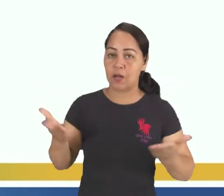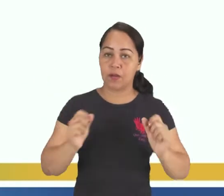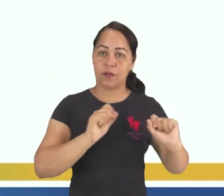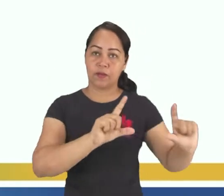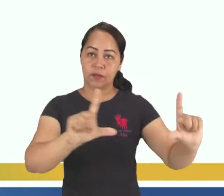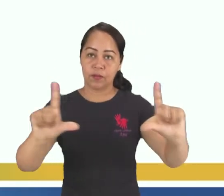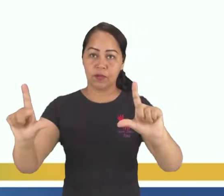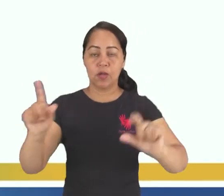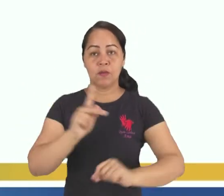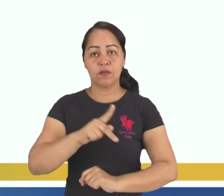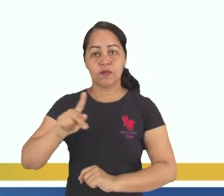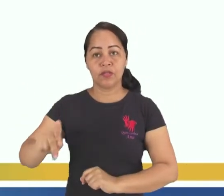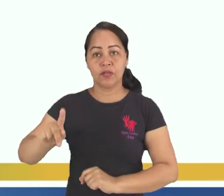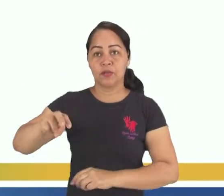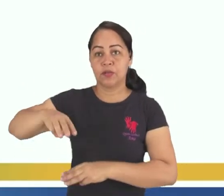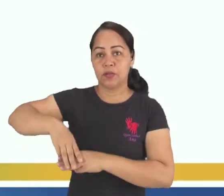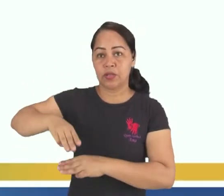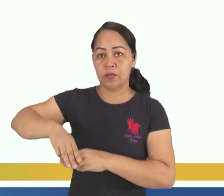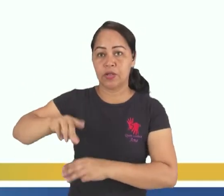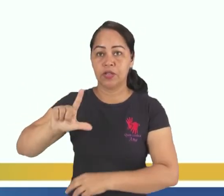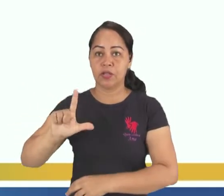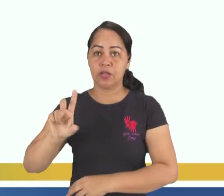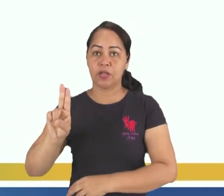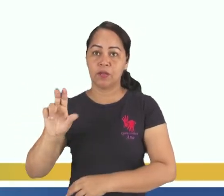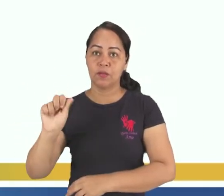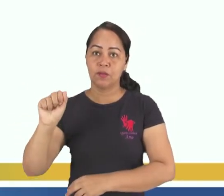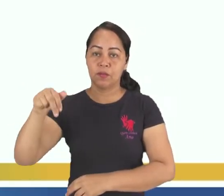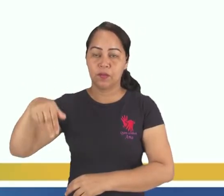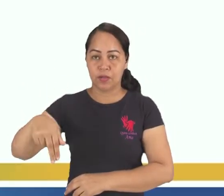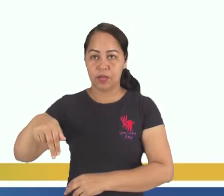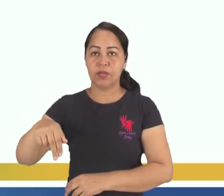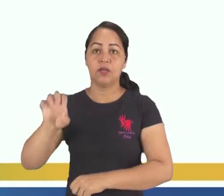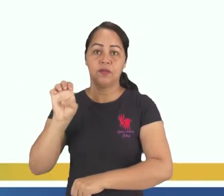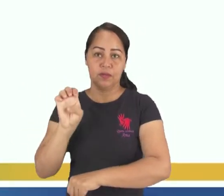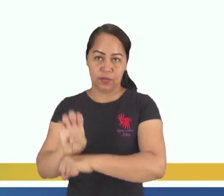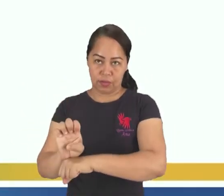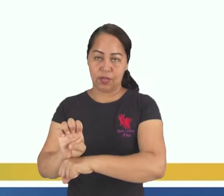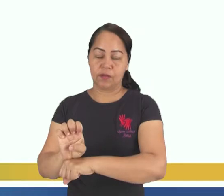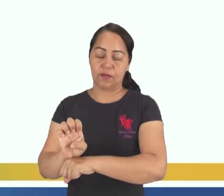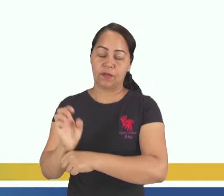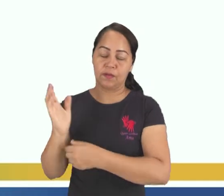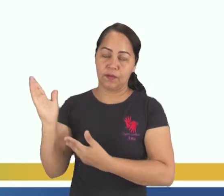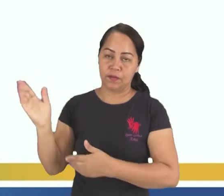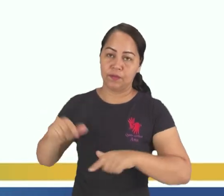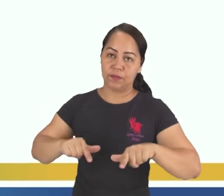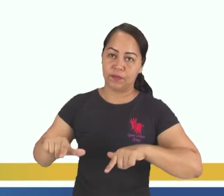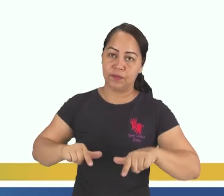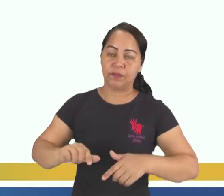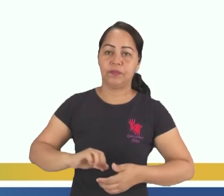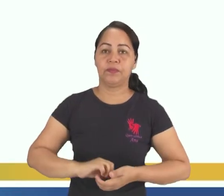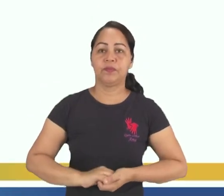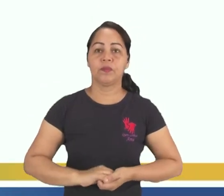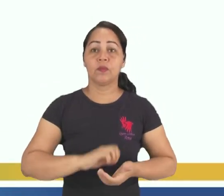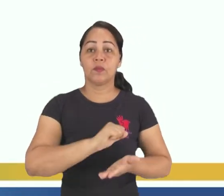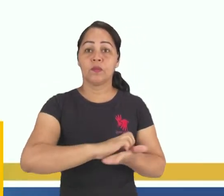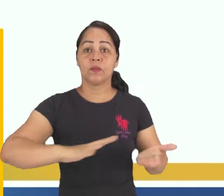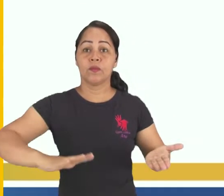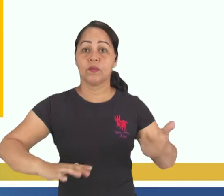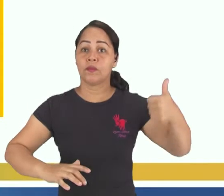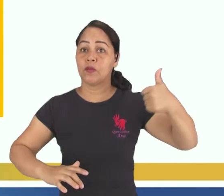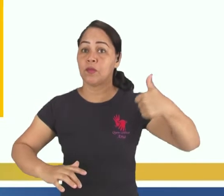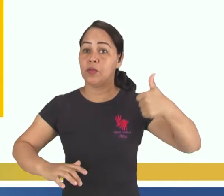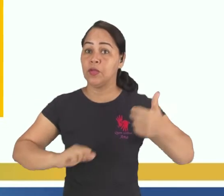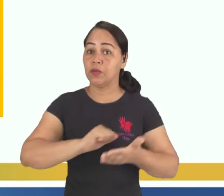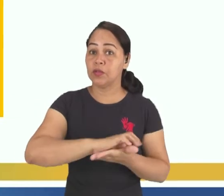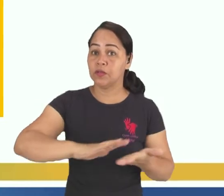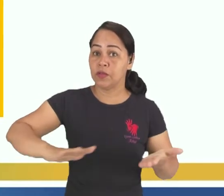nome é Luan Felipe Momo, sou professor de matemática da rede pública do estado do Acre. Então vamos iniciar aqui com o primeiro exercício. Vamos